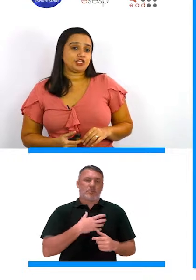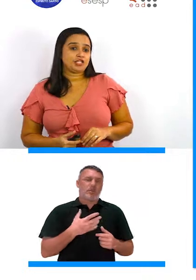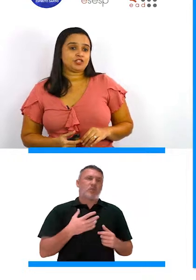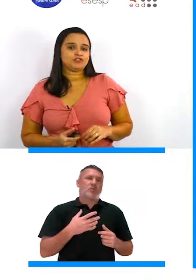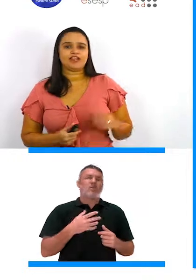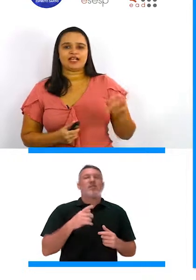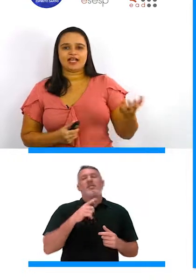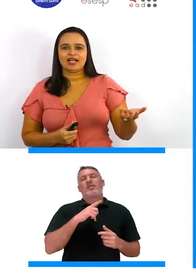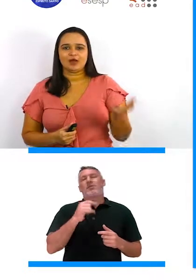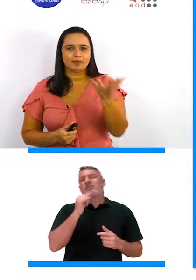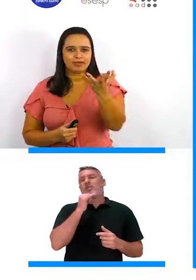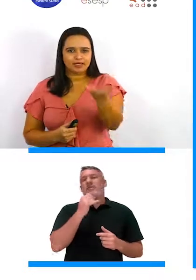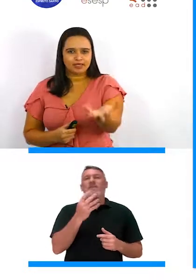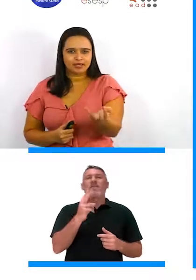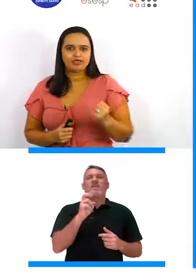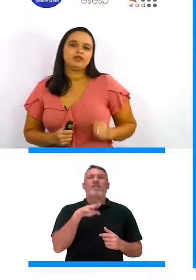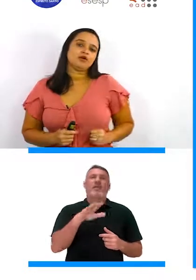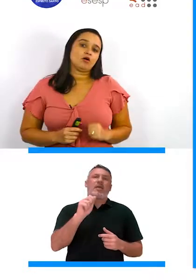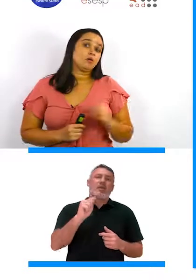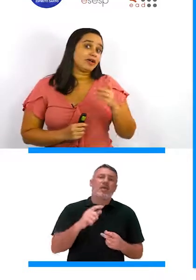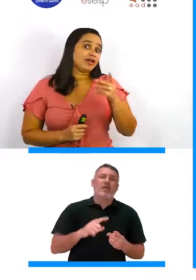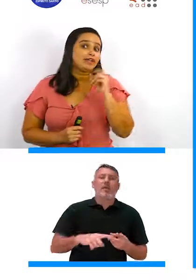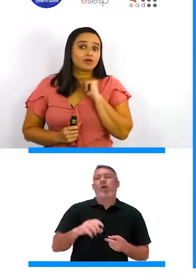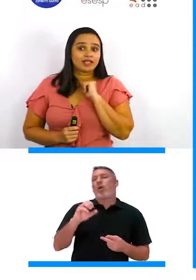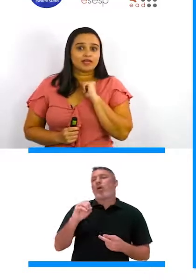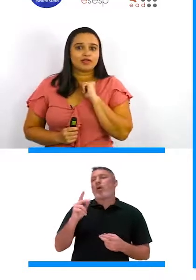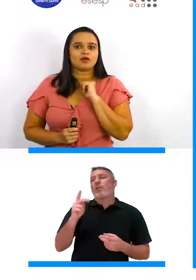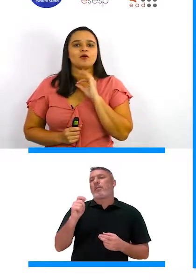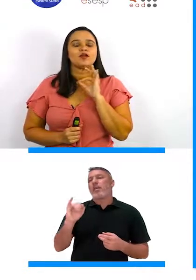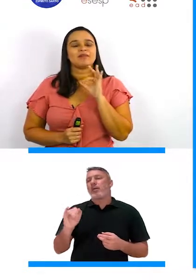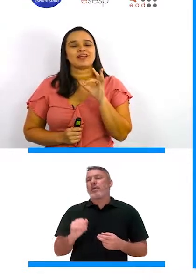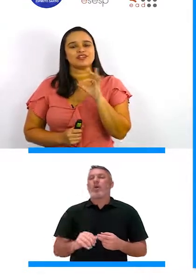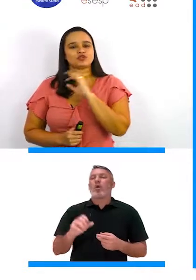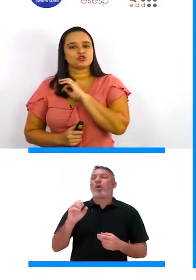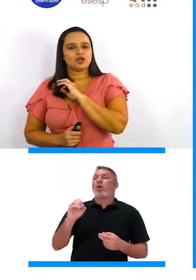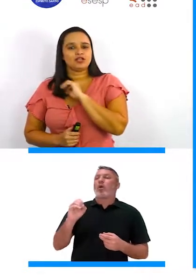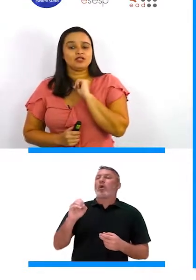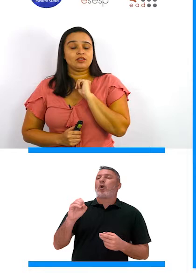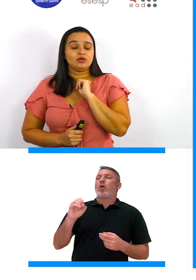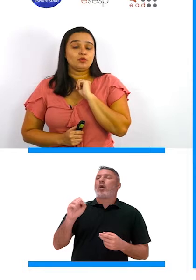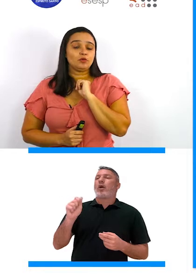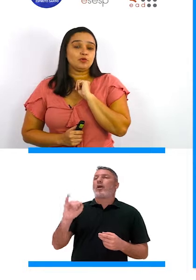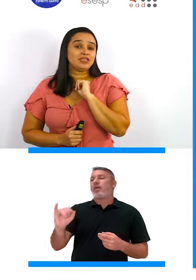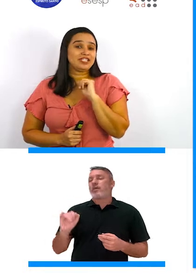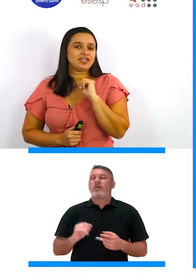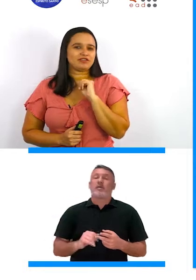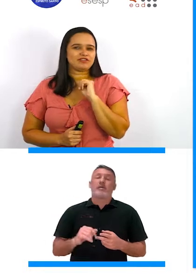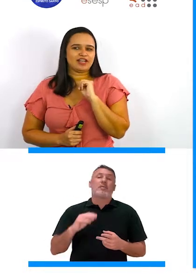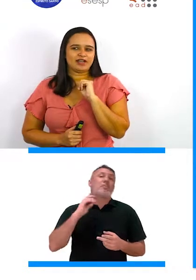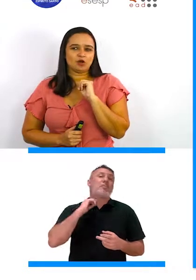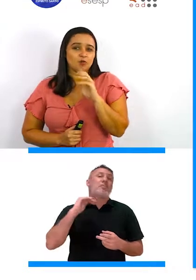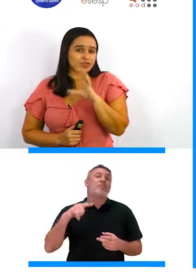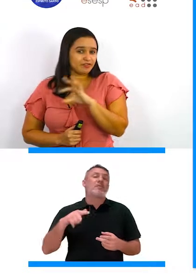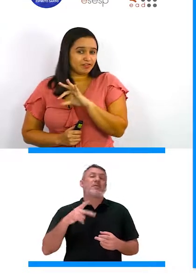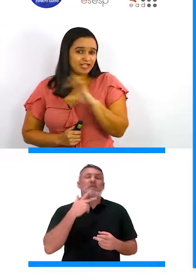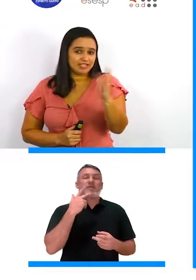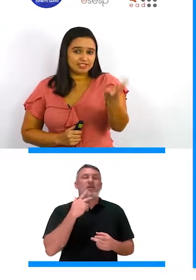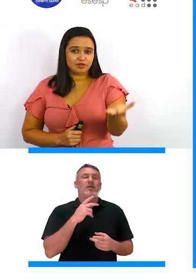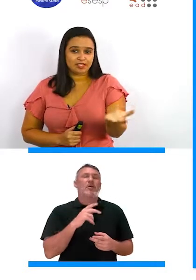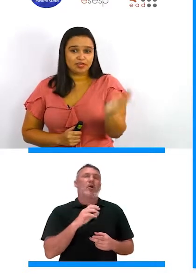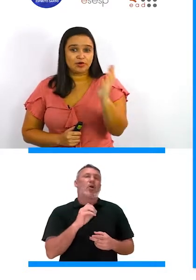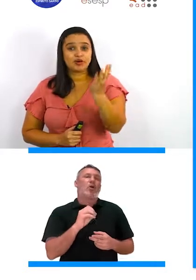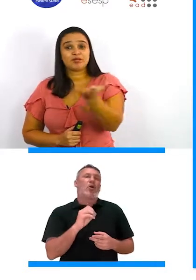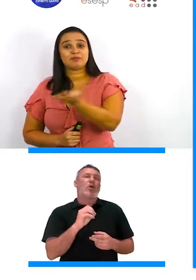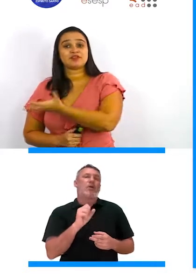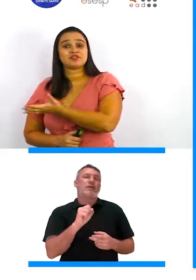falar, oxente, vem cá, opa aí. Opa aí é o quê? Olha para isso, olha. O mineiro que fala ó pra você ver quer